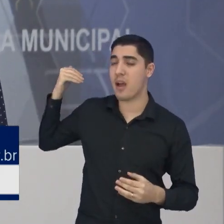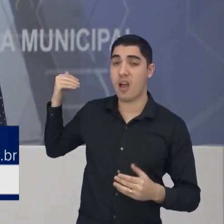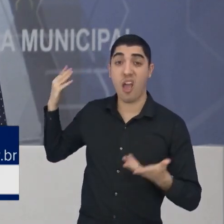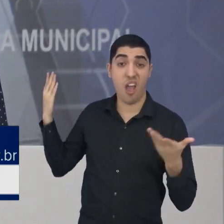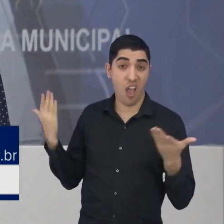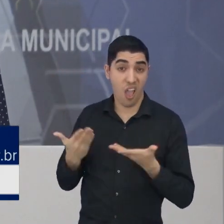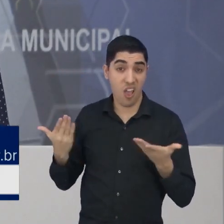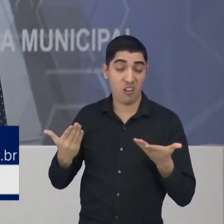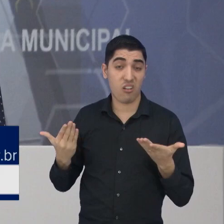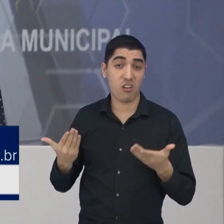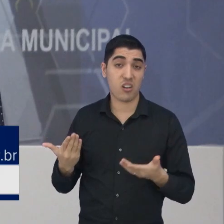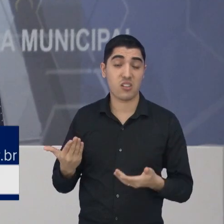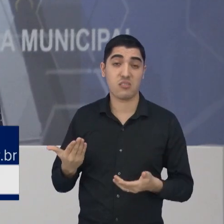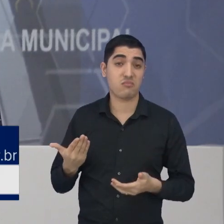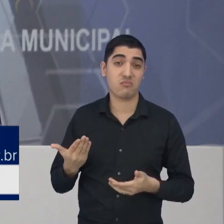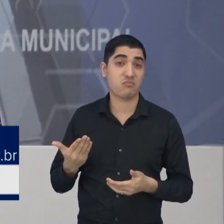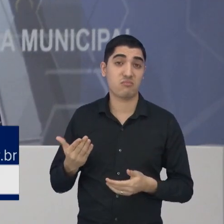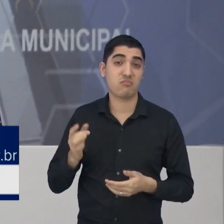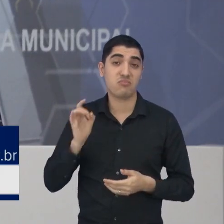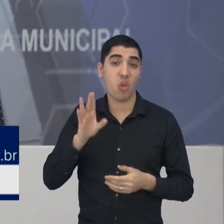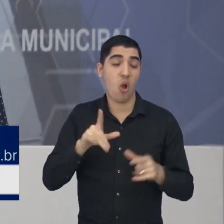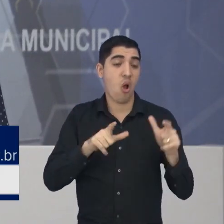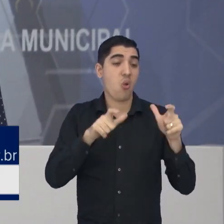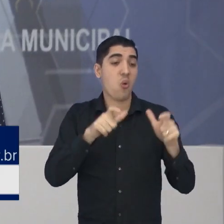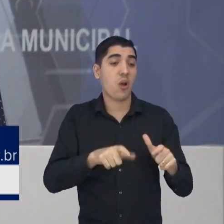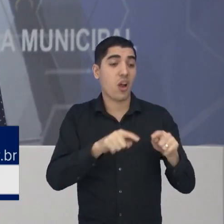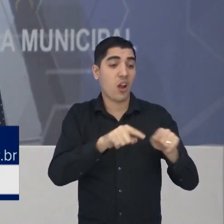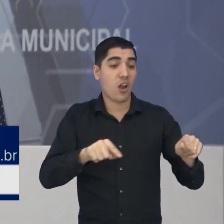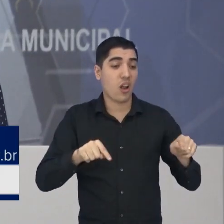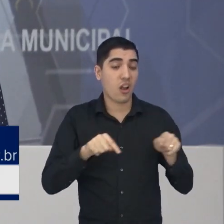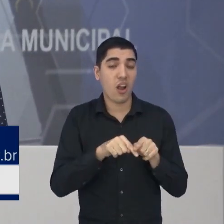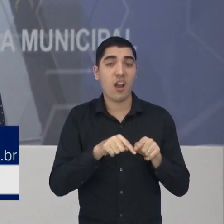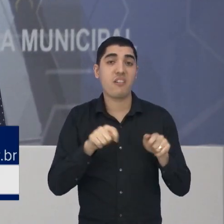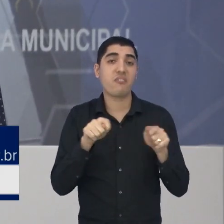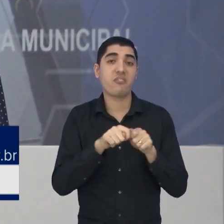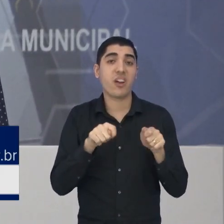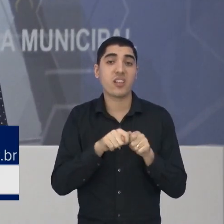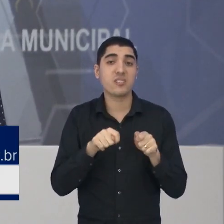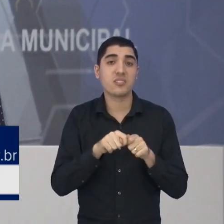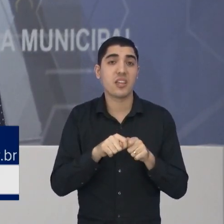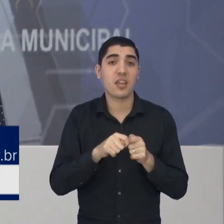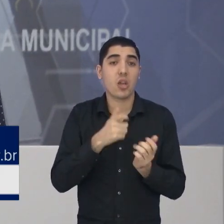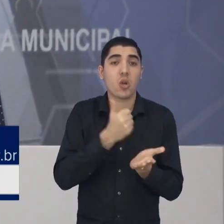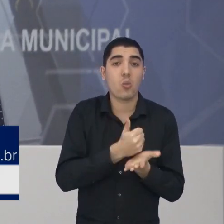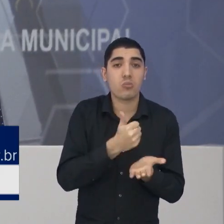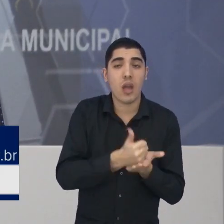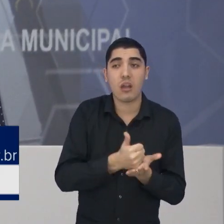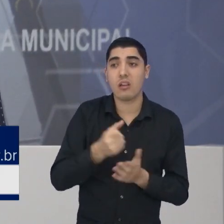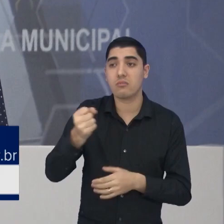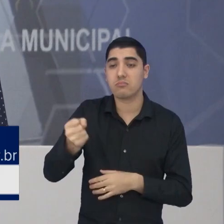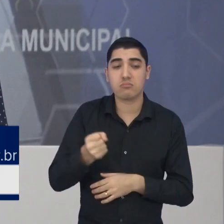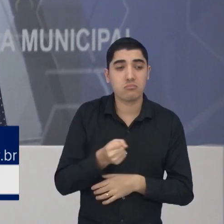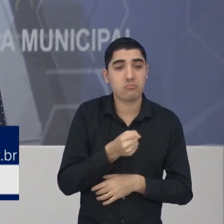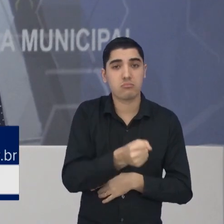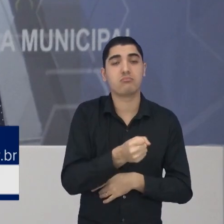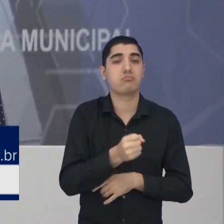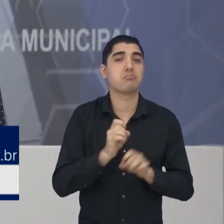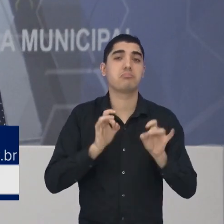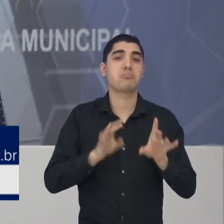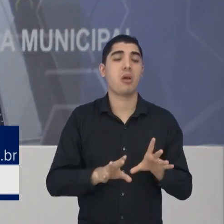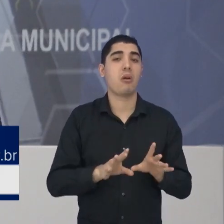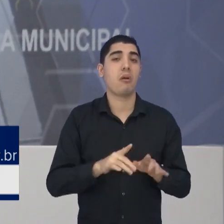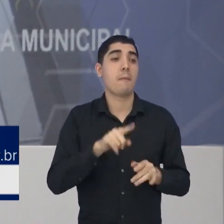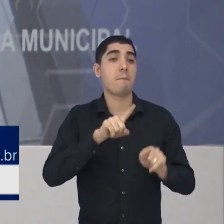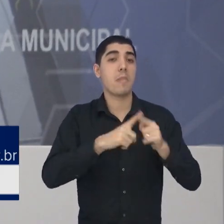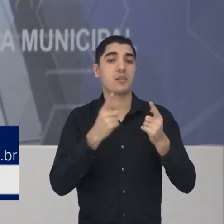simplesmente mais um escritório para fazer contratações via inexigibilidade,